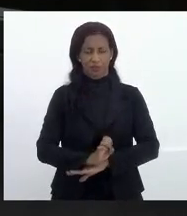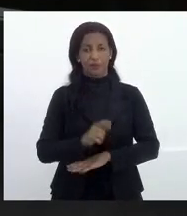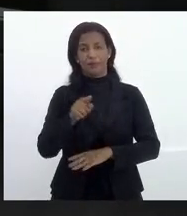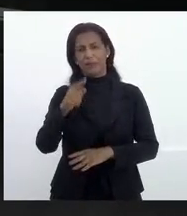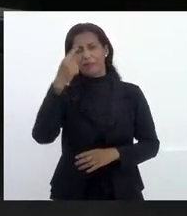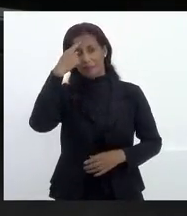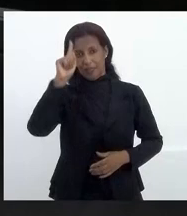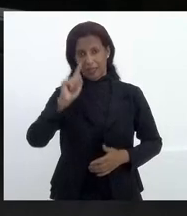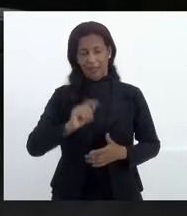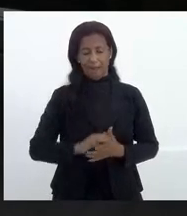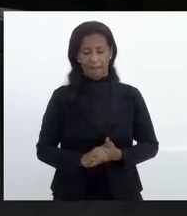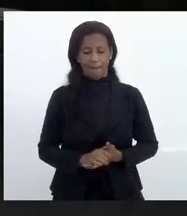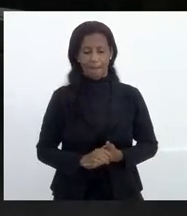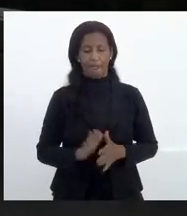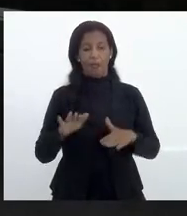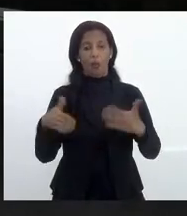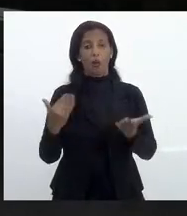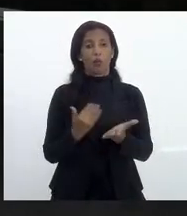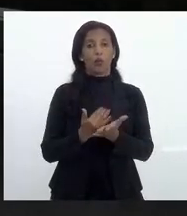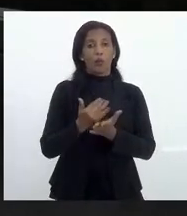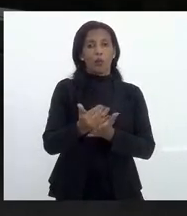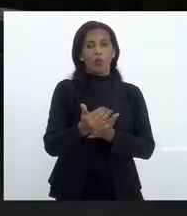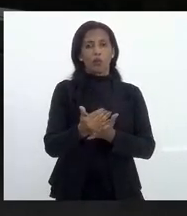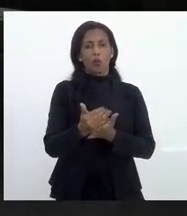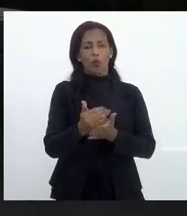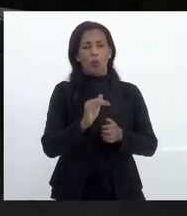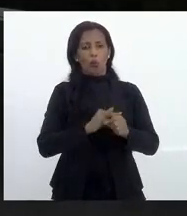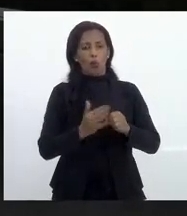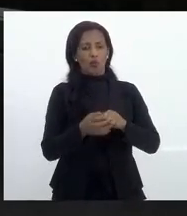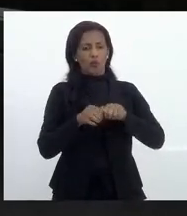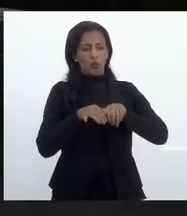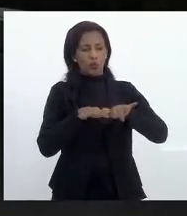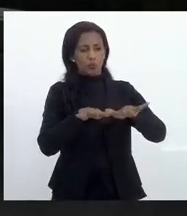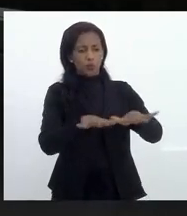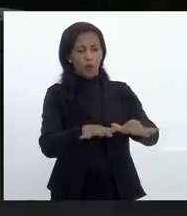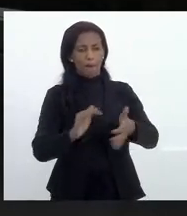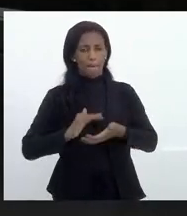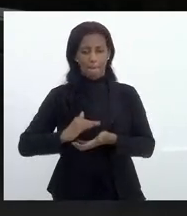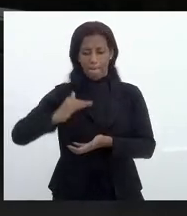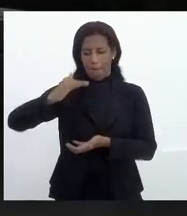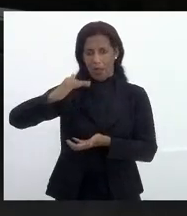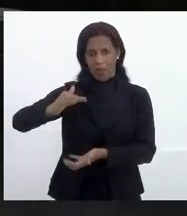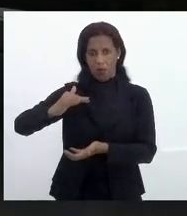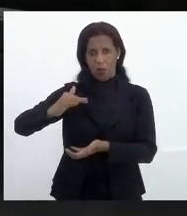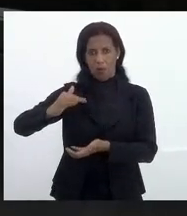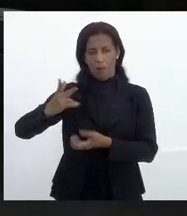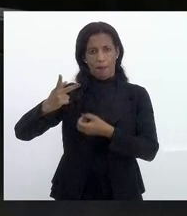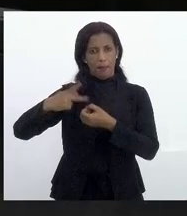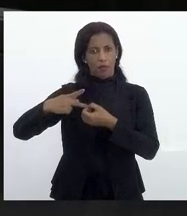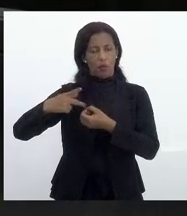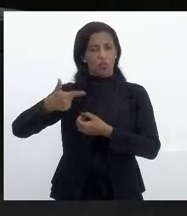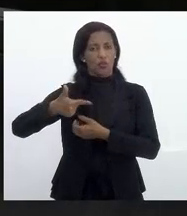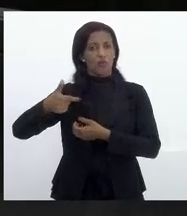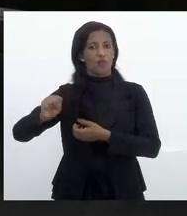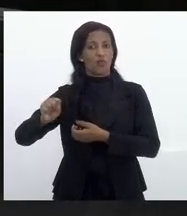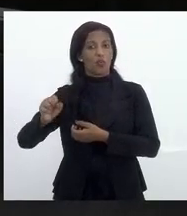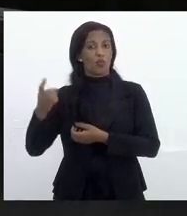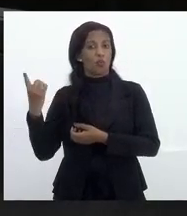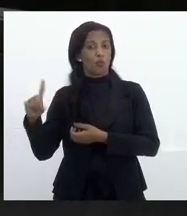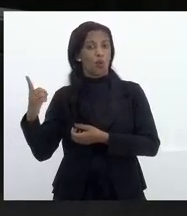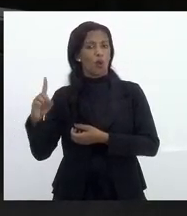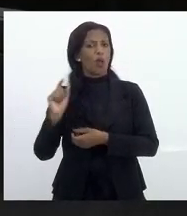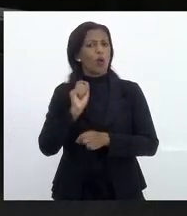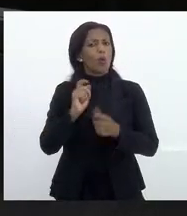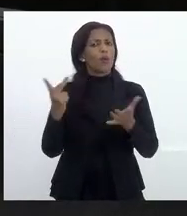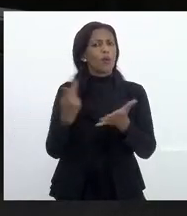ideia quando começou a pandemia o barril chegou a $28 o que que acontece